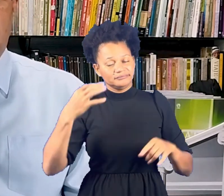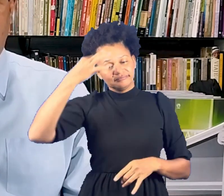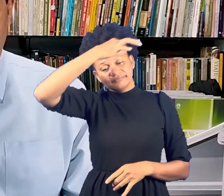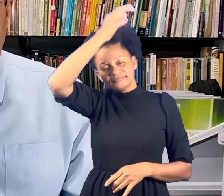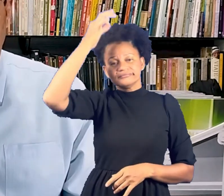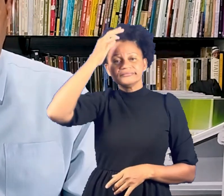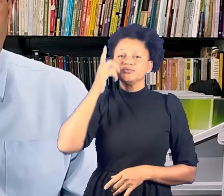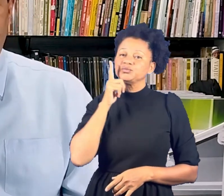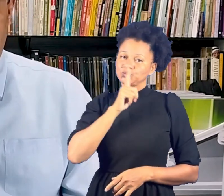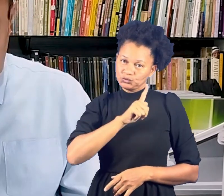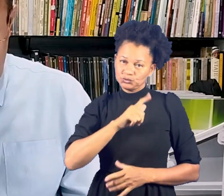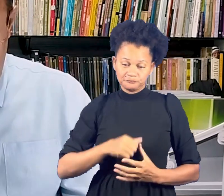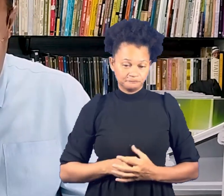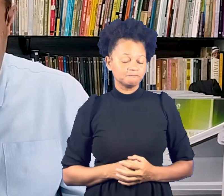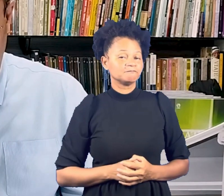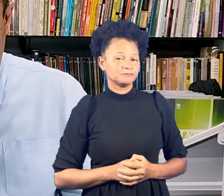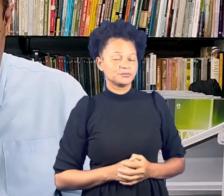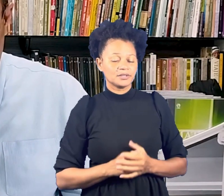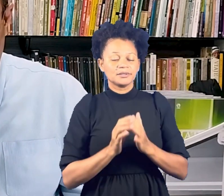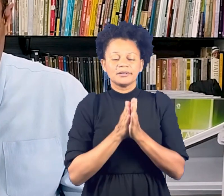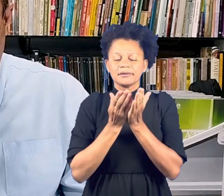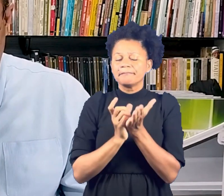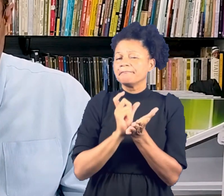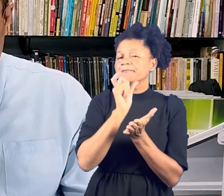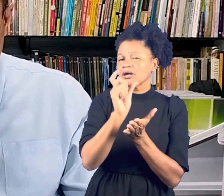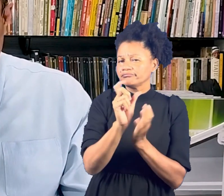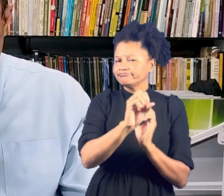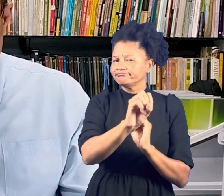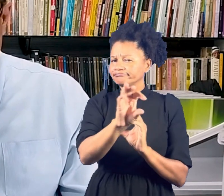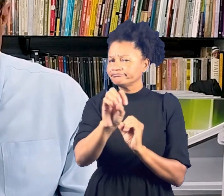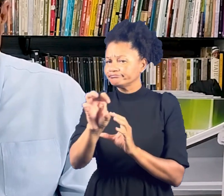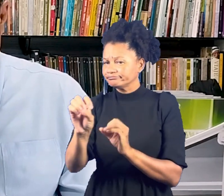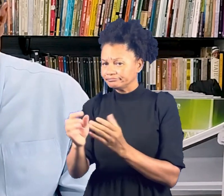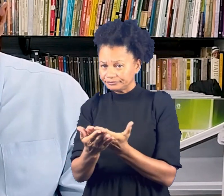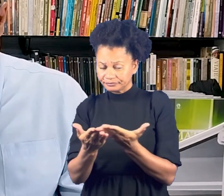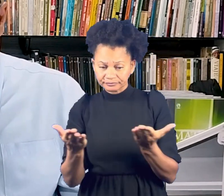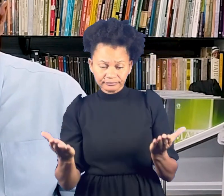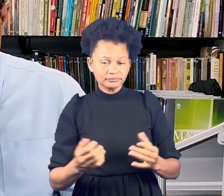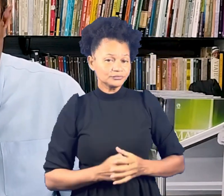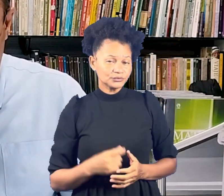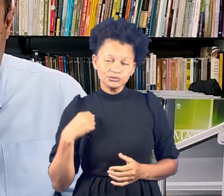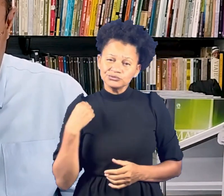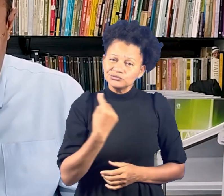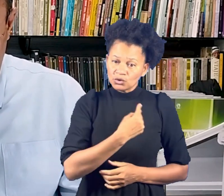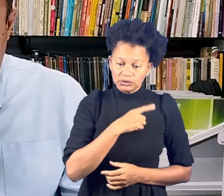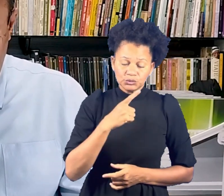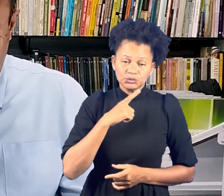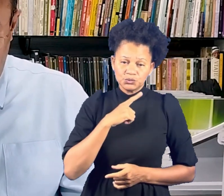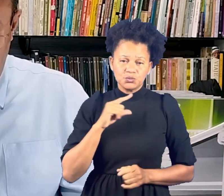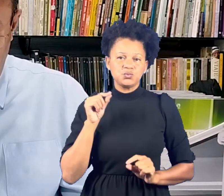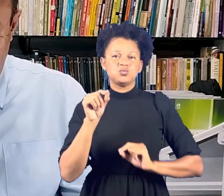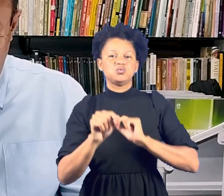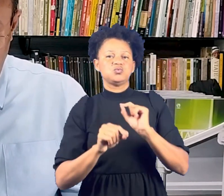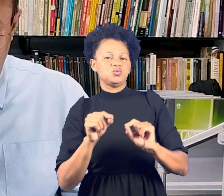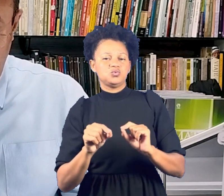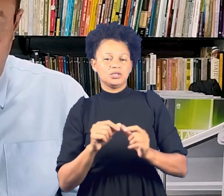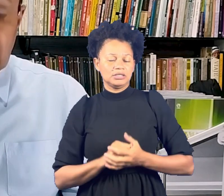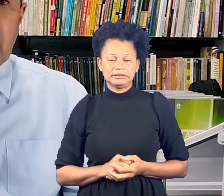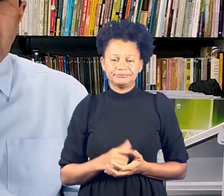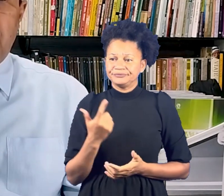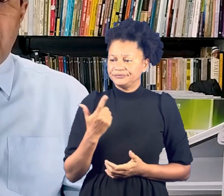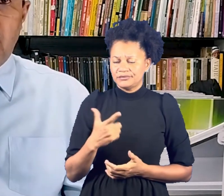o espiritual consegue. É o que a palavra nos ensina. E quando nós